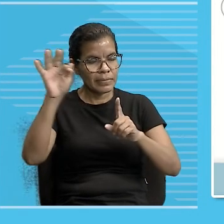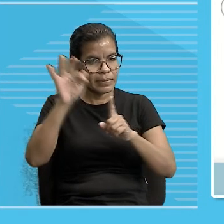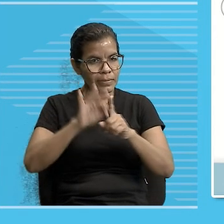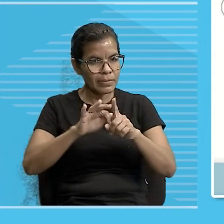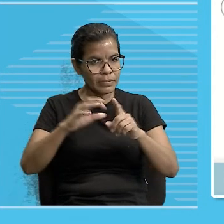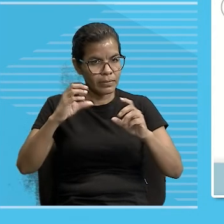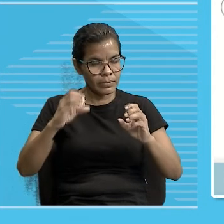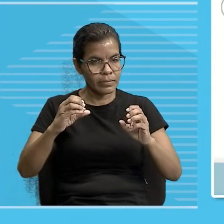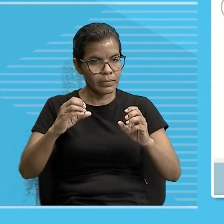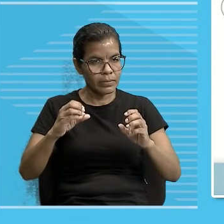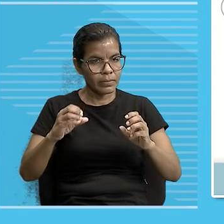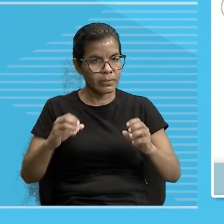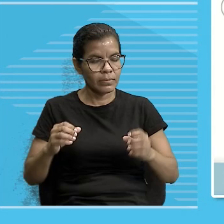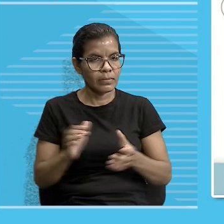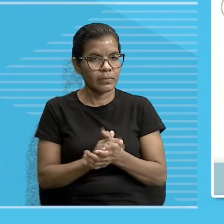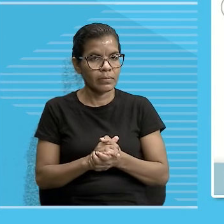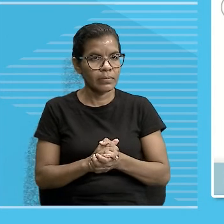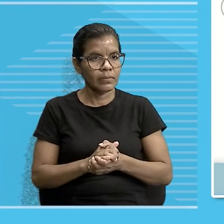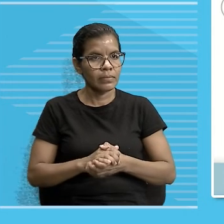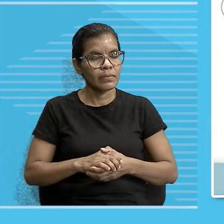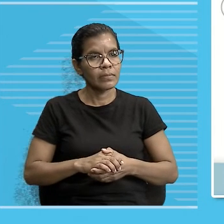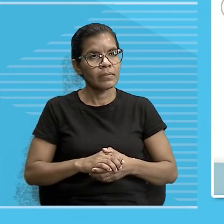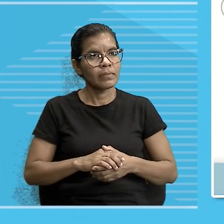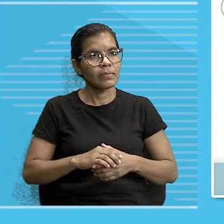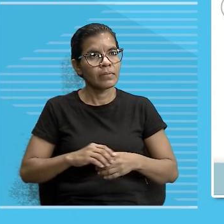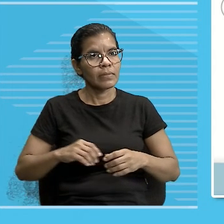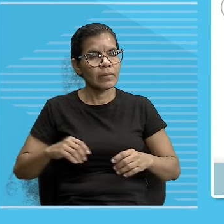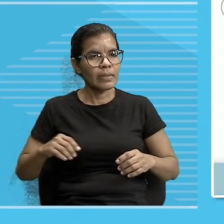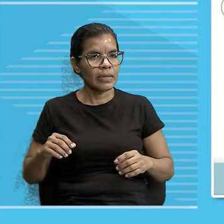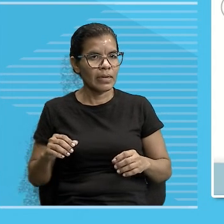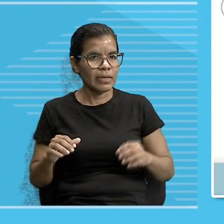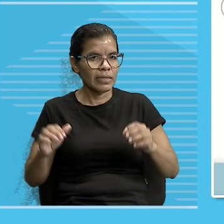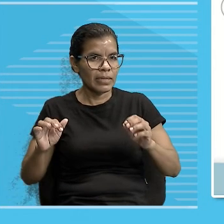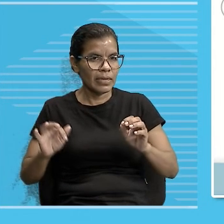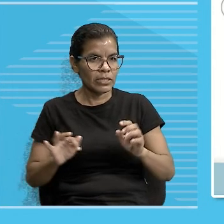a energia da substância também seja zero.